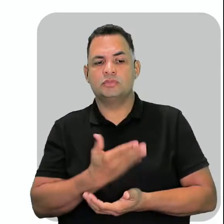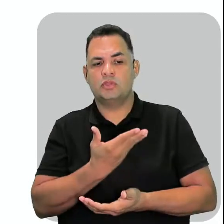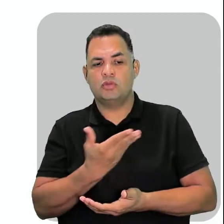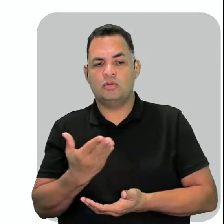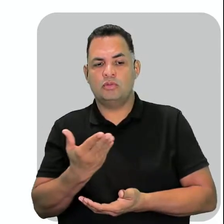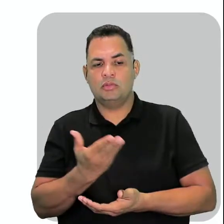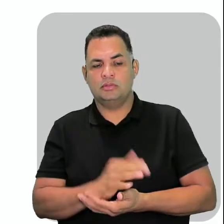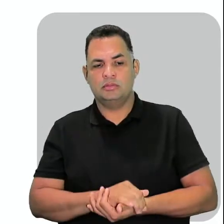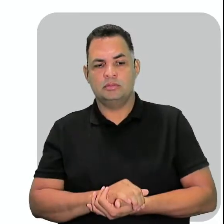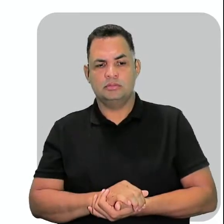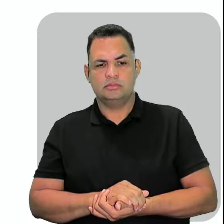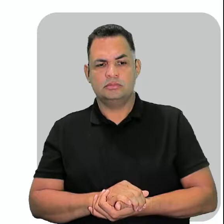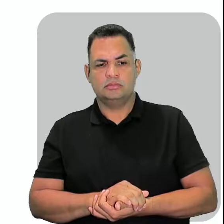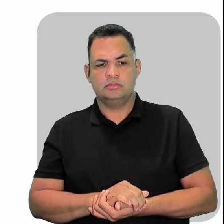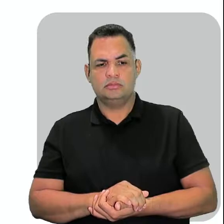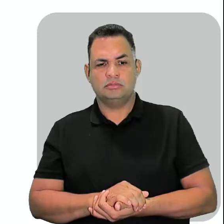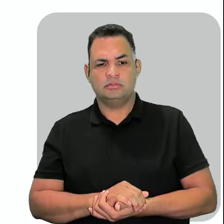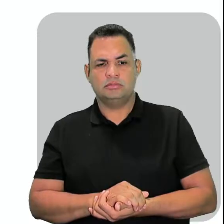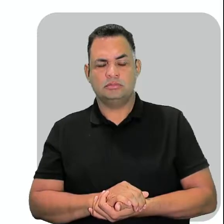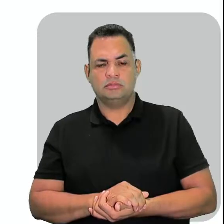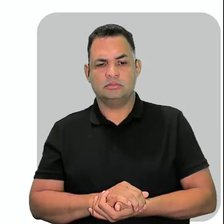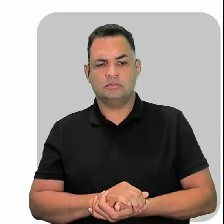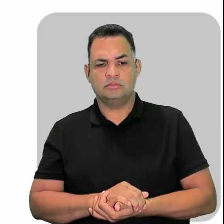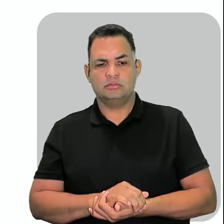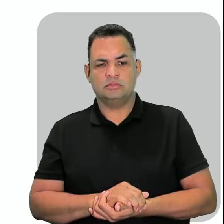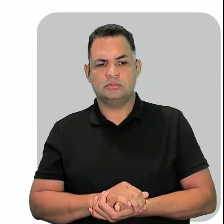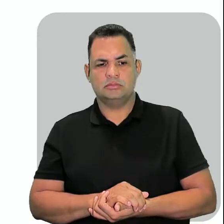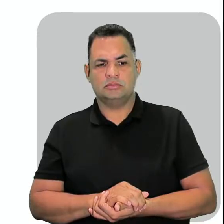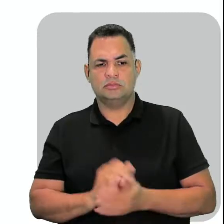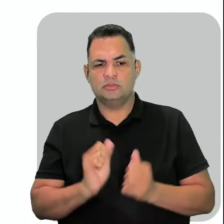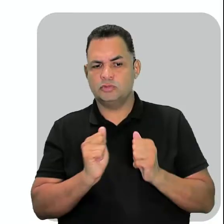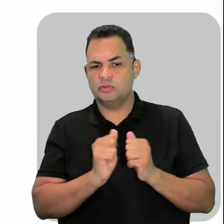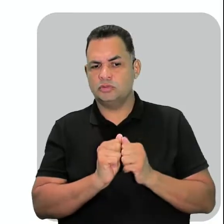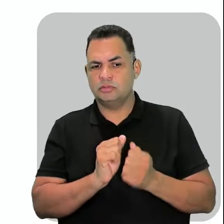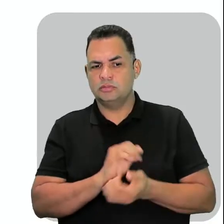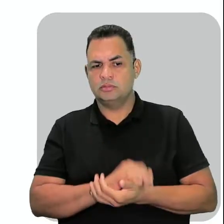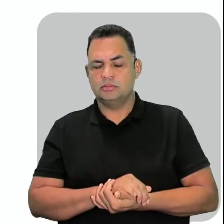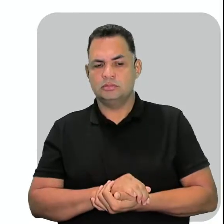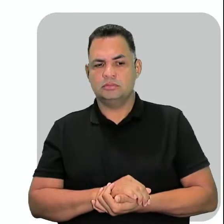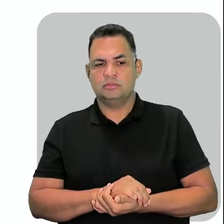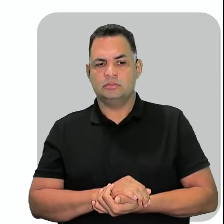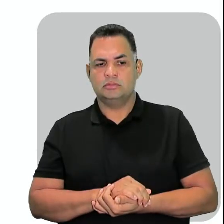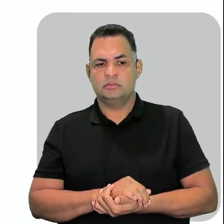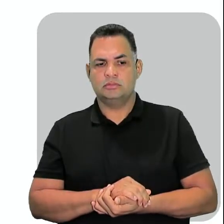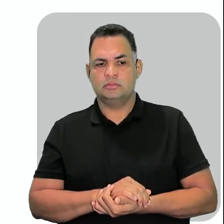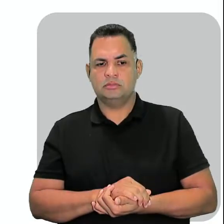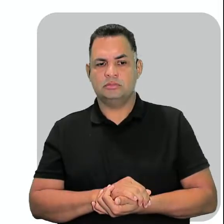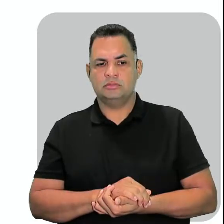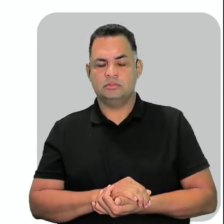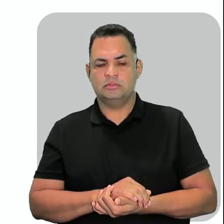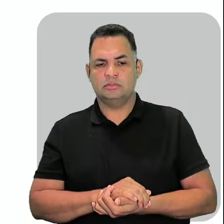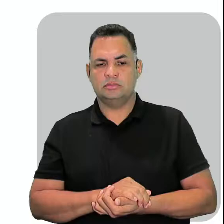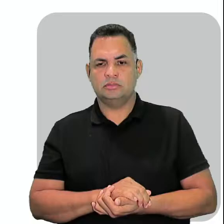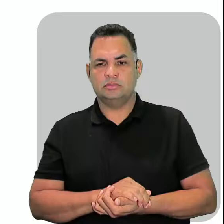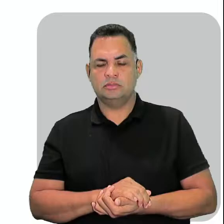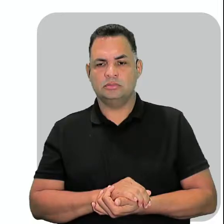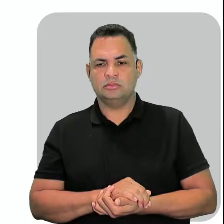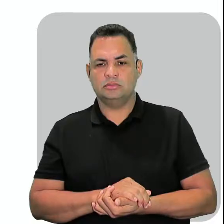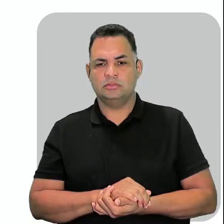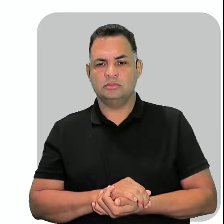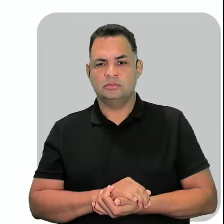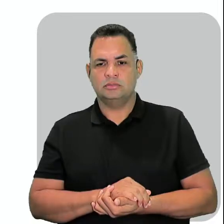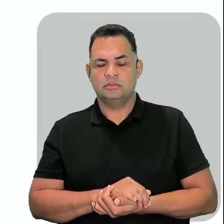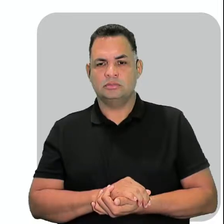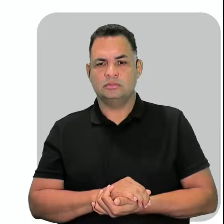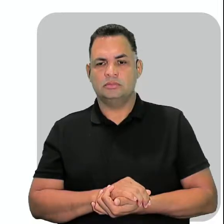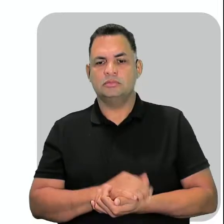de fenilalanina. Fenilalanina, tudo junto, dá até o nó na língua, né? Fenilalanina.